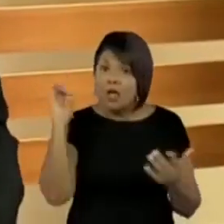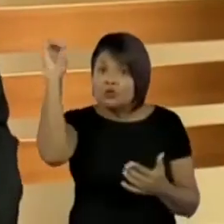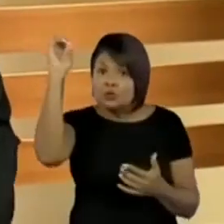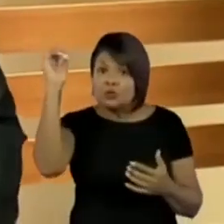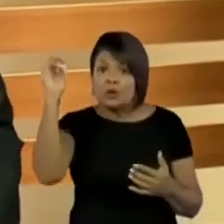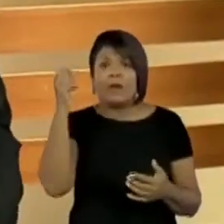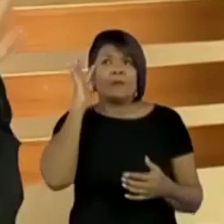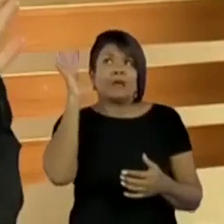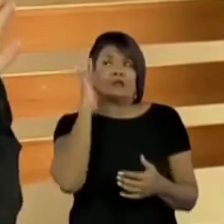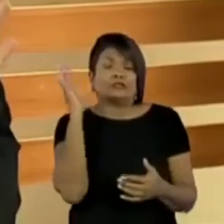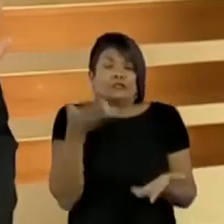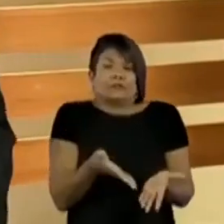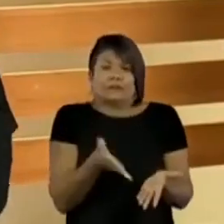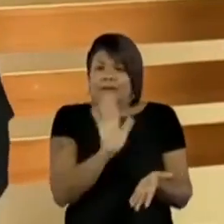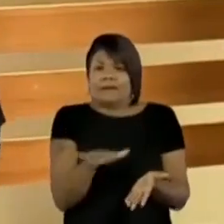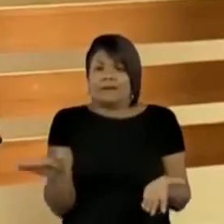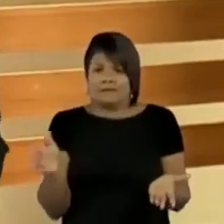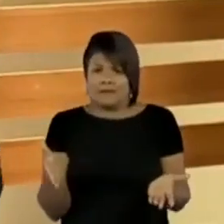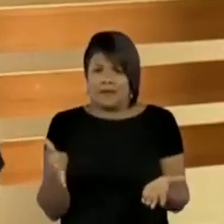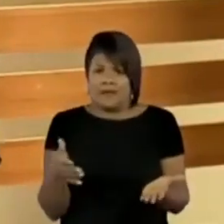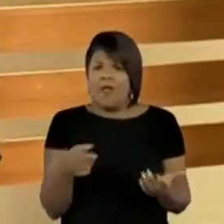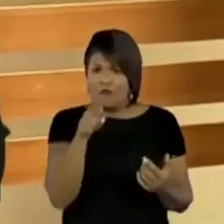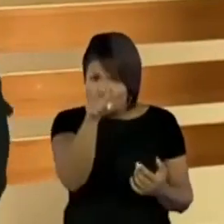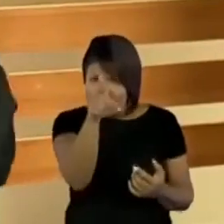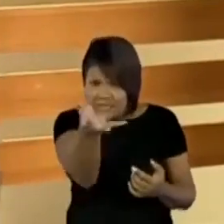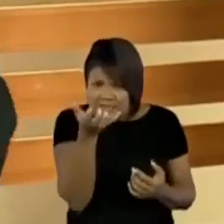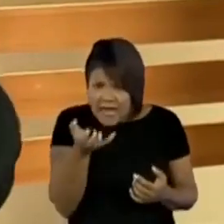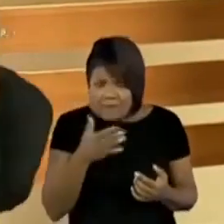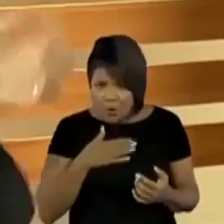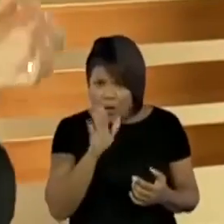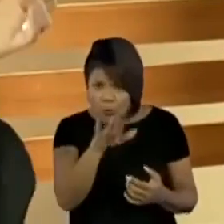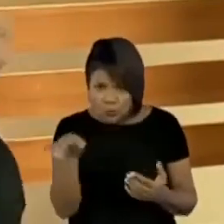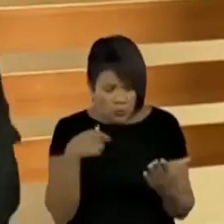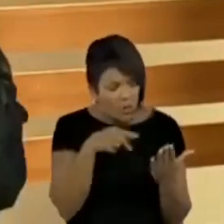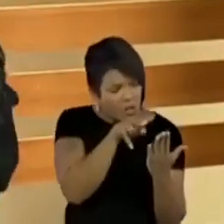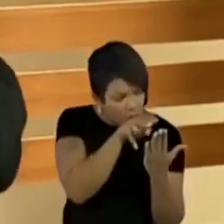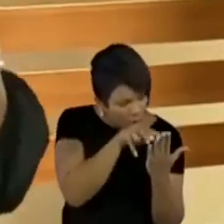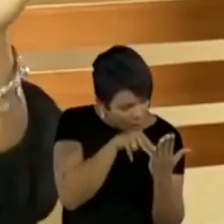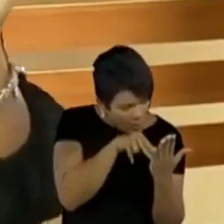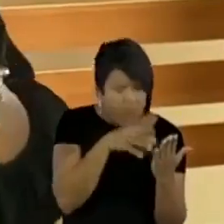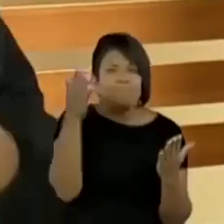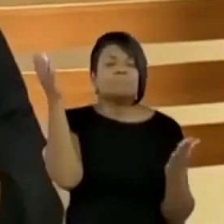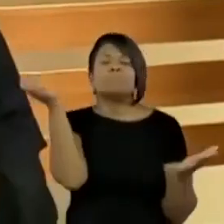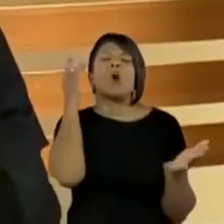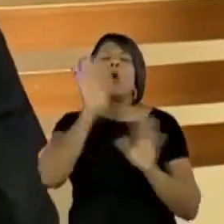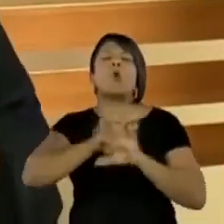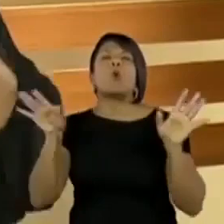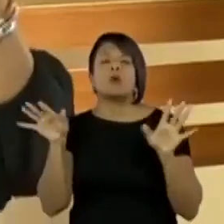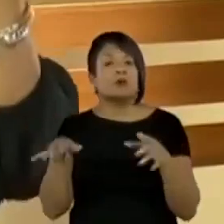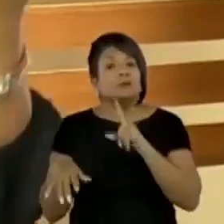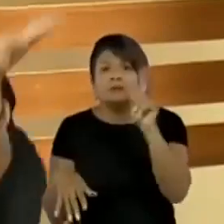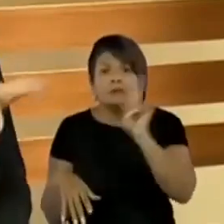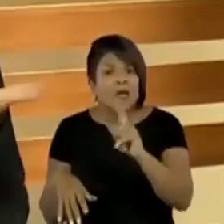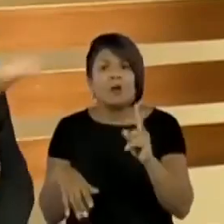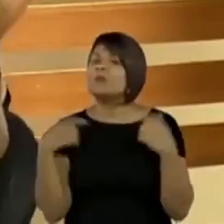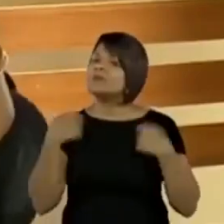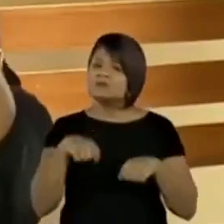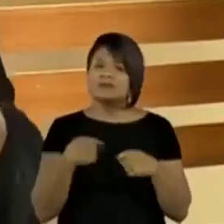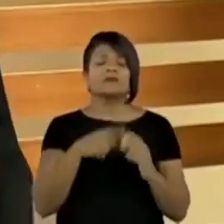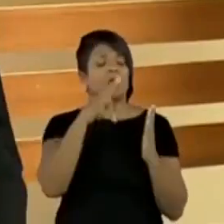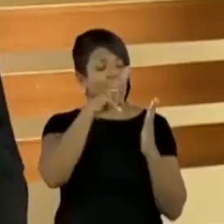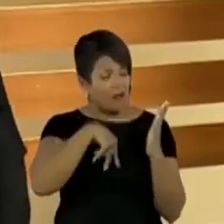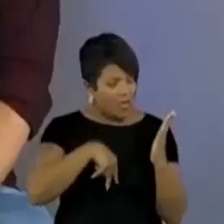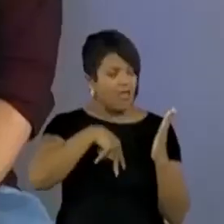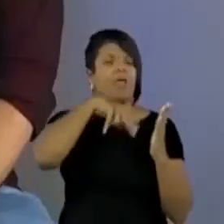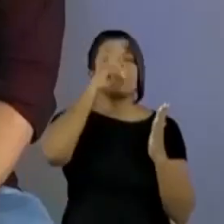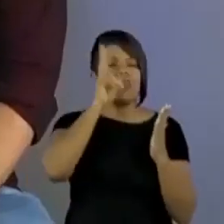o texto uma vez só e quer entender. Não vai ser assim com você e com ninguém. Todos nós precisamos, muitas vezes, ler alguns textos